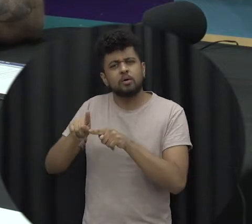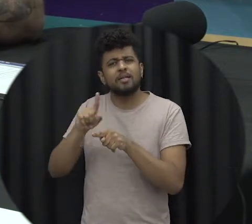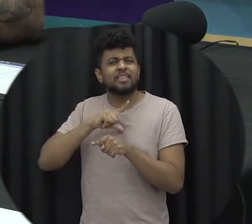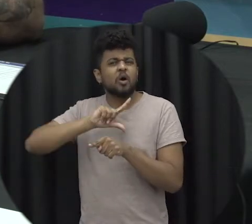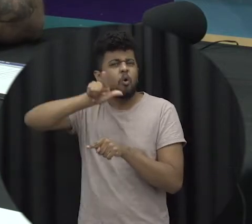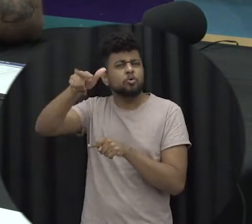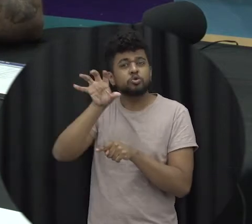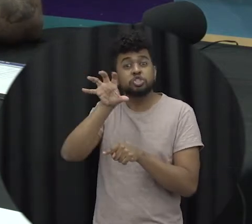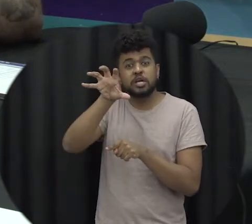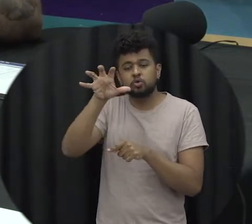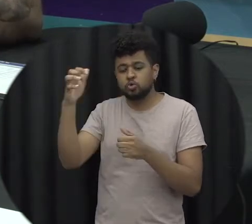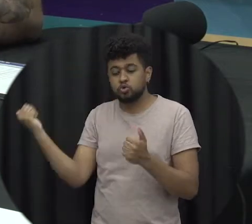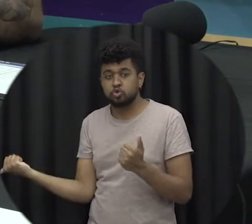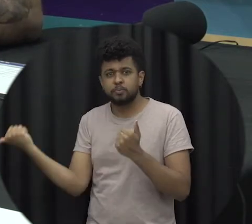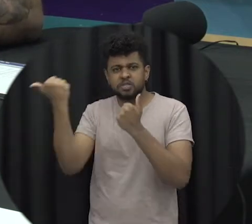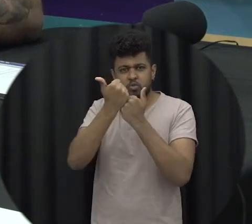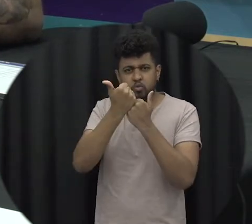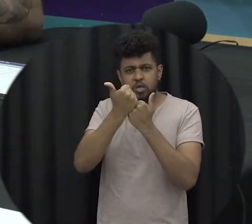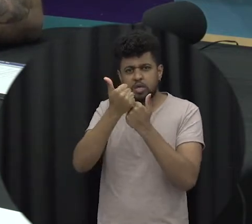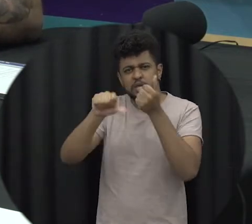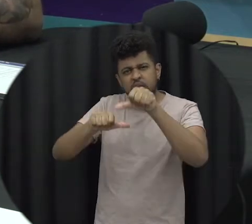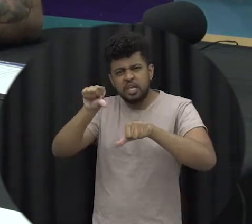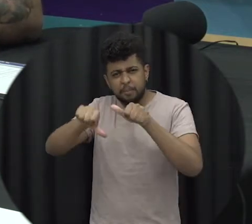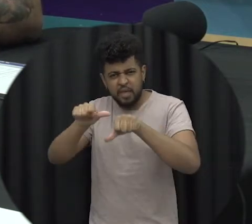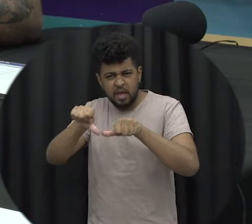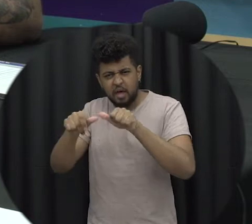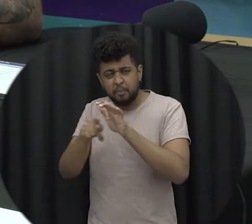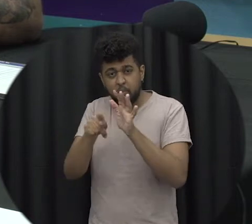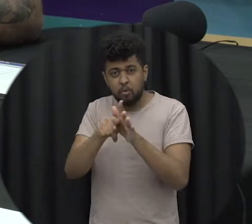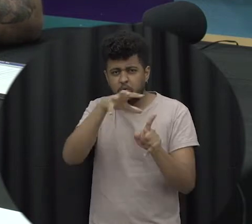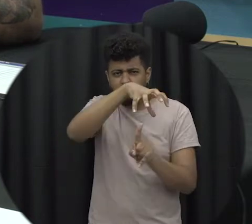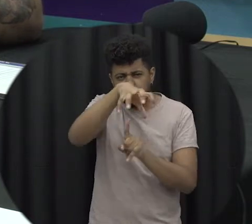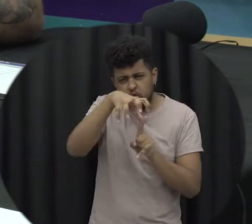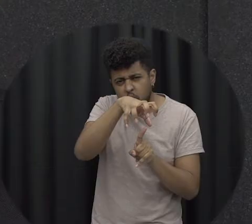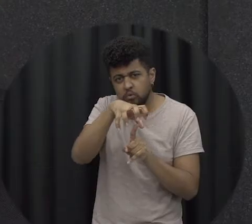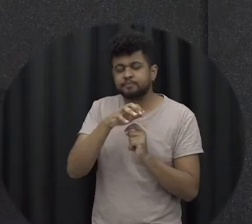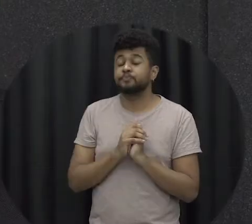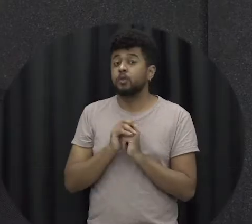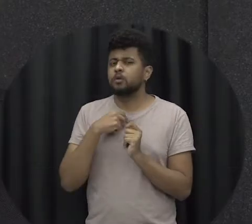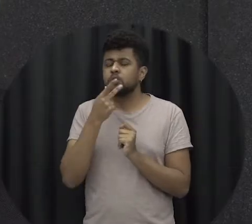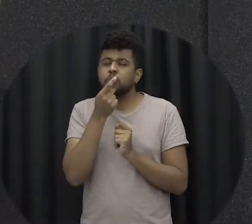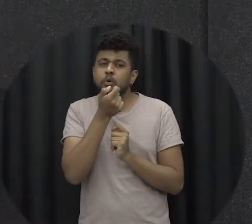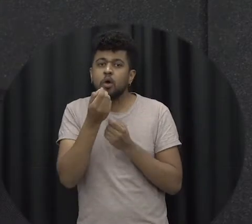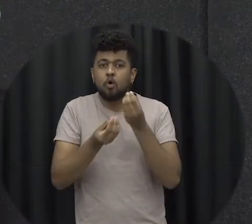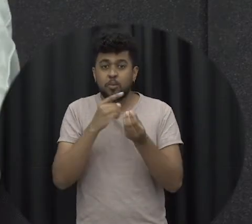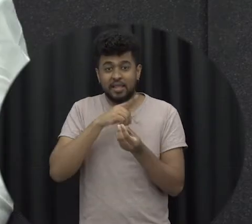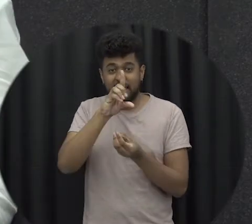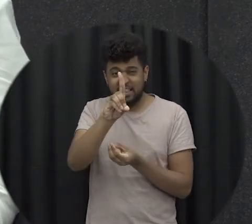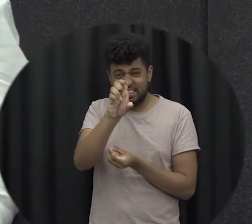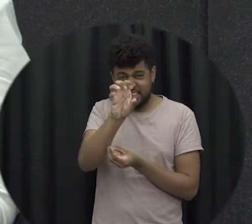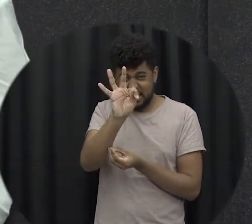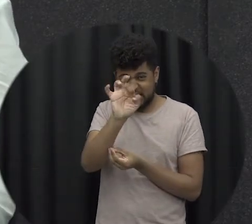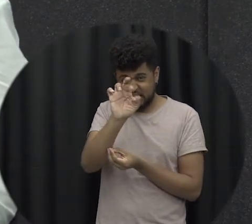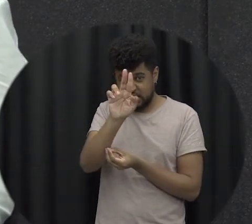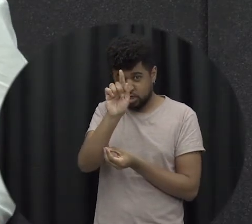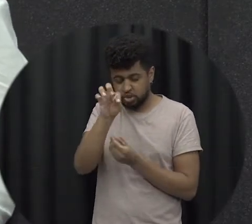de substituição de produtos químicos por fungos? Então, eu vou falar um pouquinho como que eles estão no detergente, né?